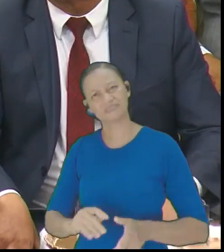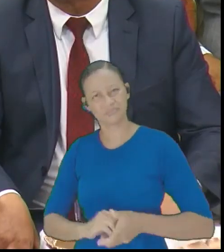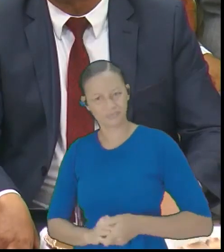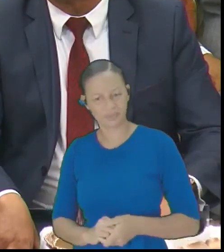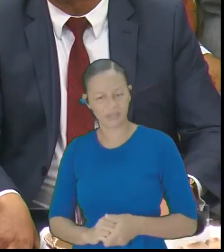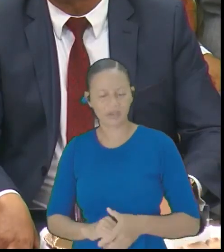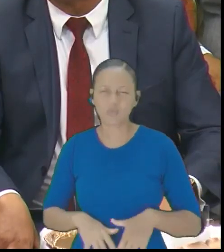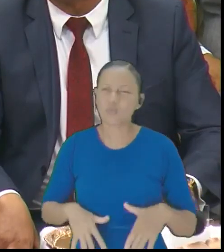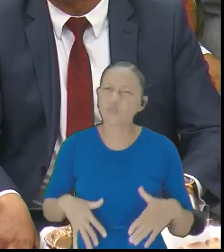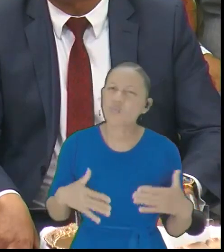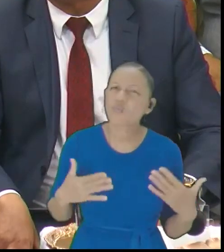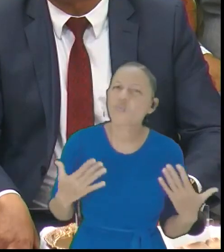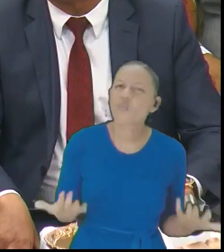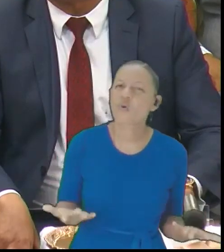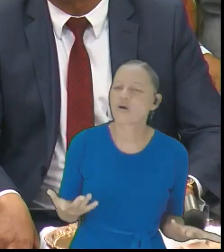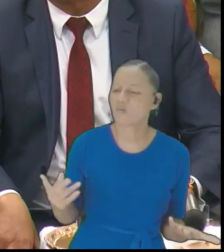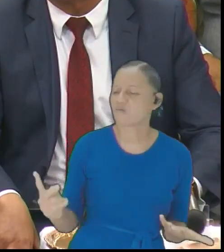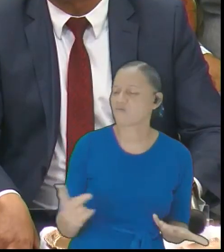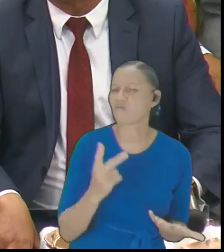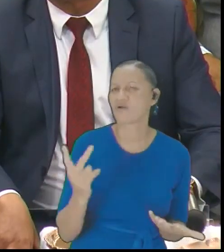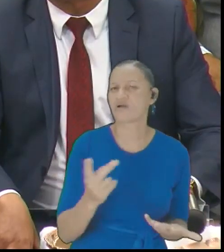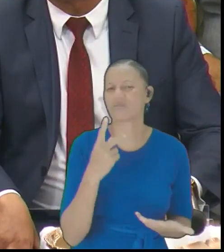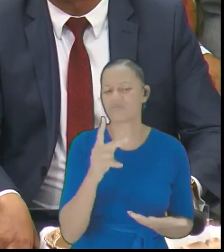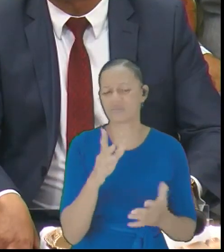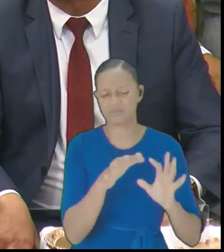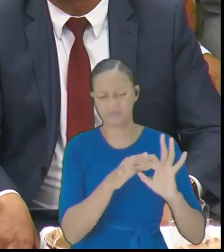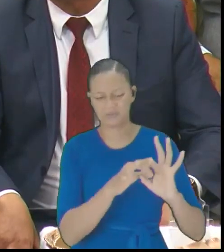Qual o preço da tua comunhão?